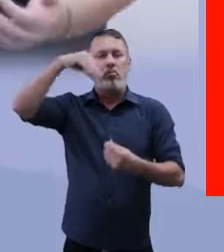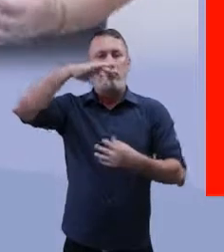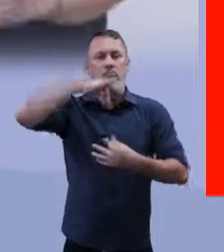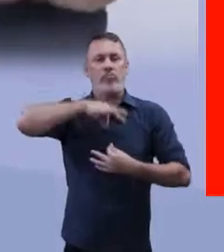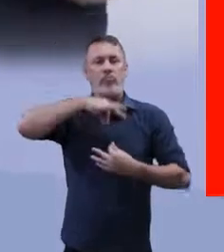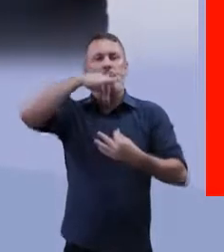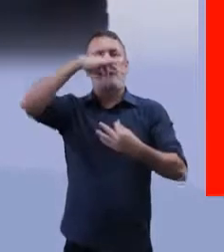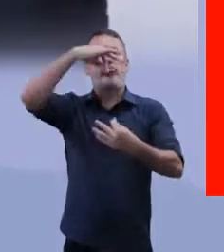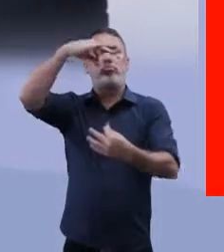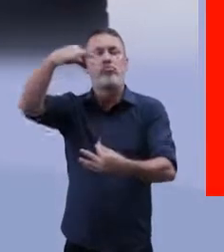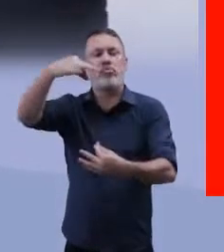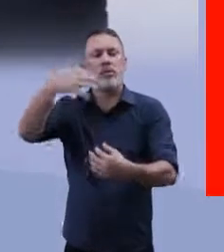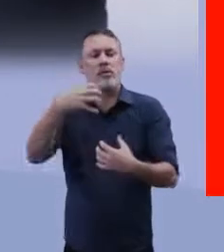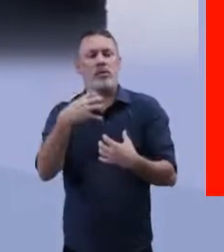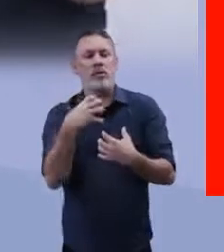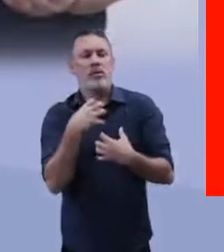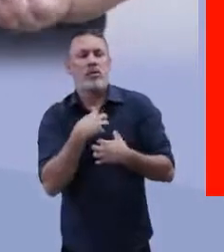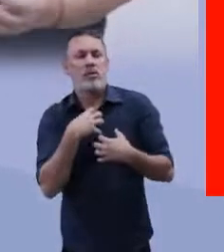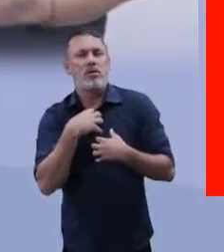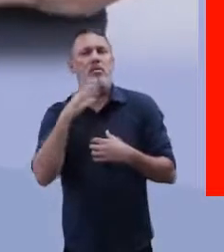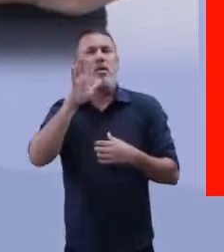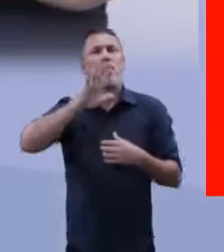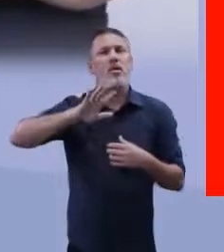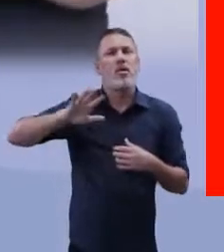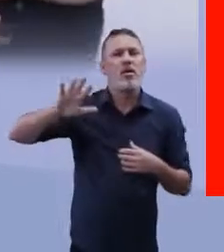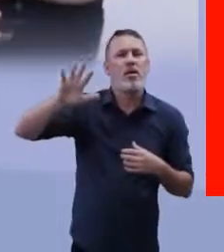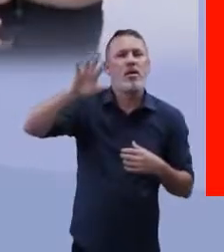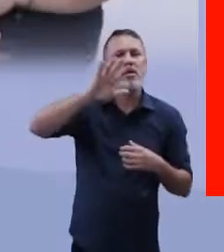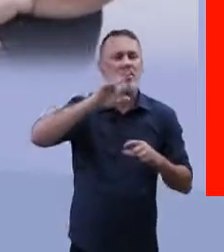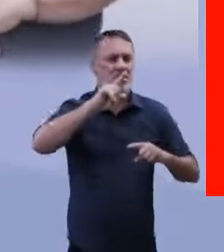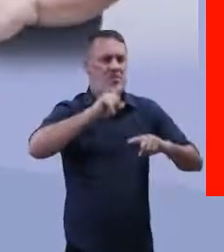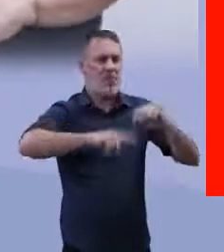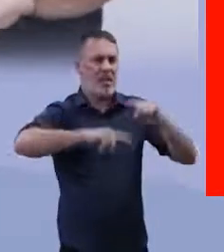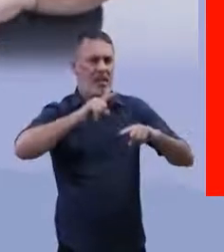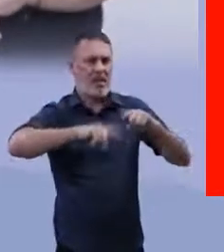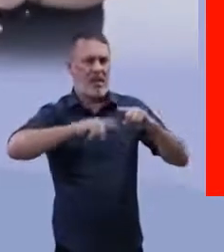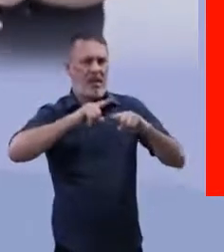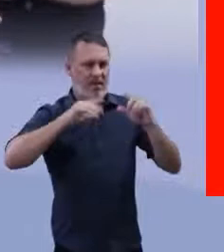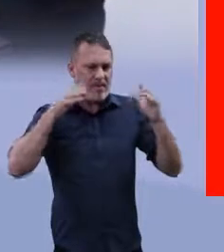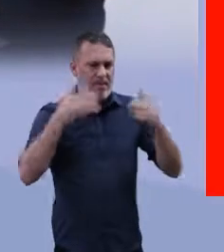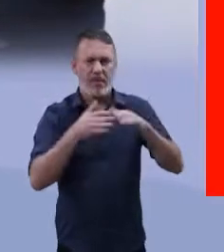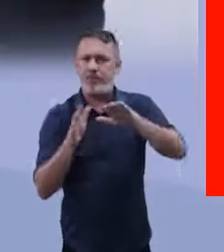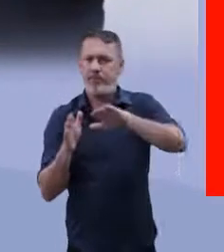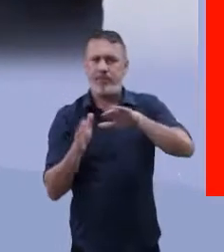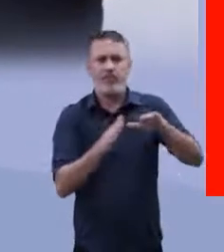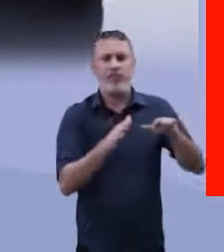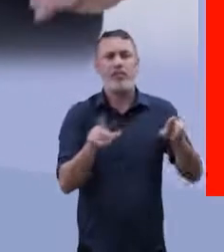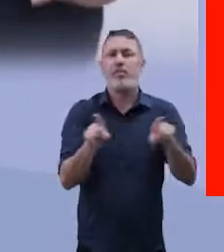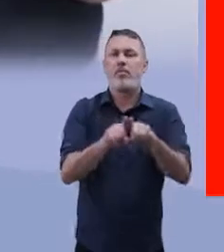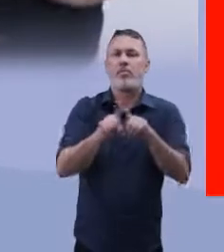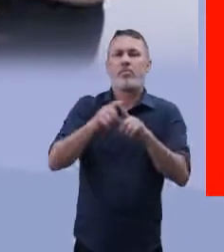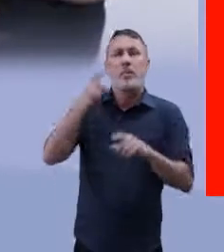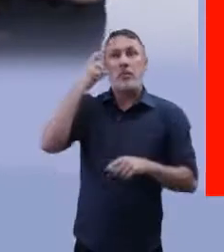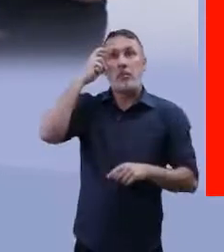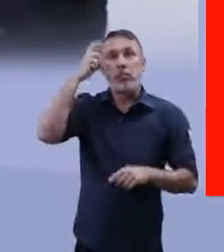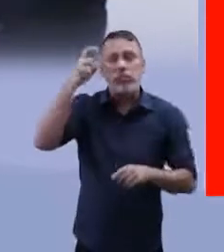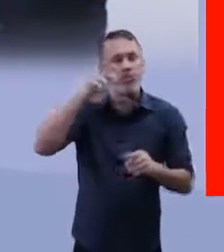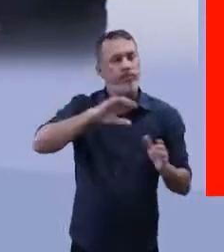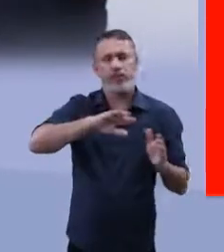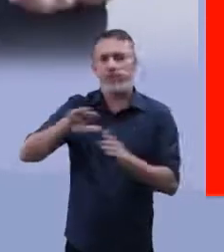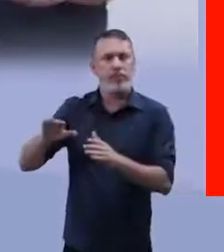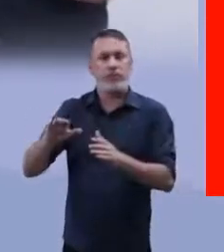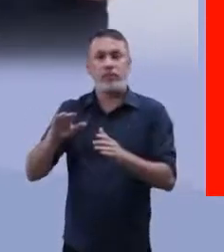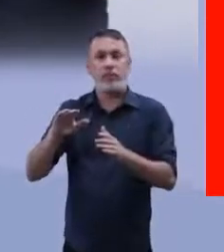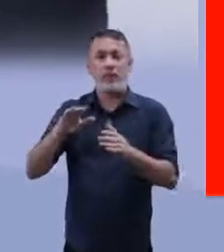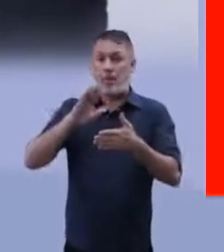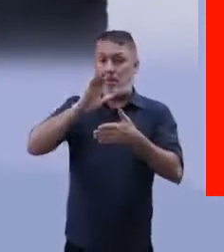o sentimentalismo, são sinestésicos, antimaterialistas e são antirracionais.